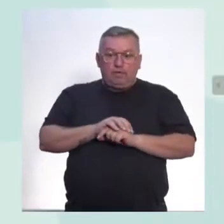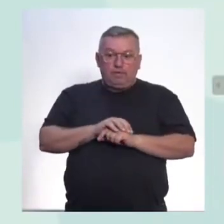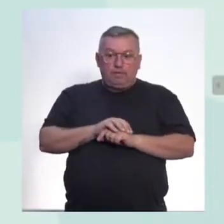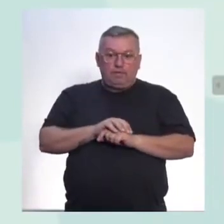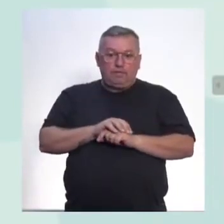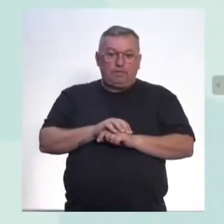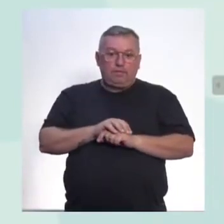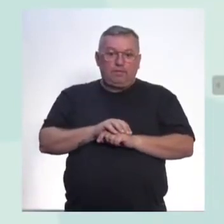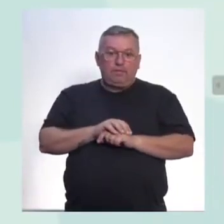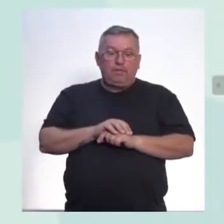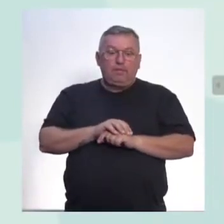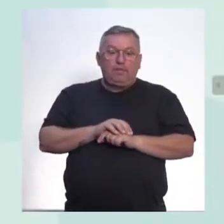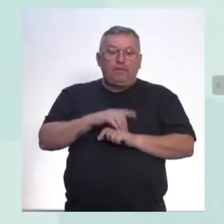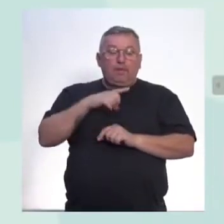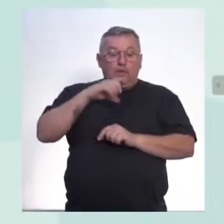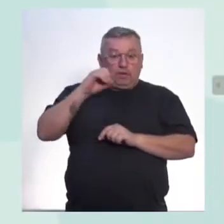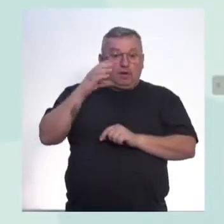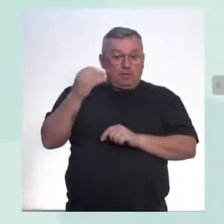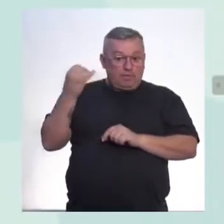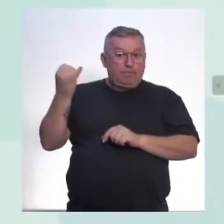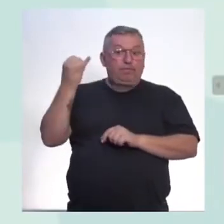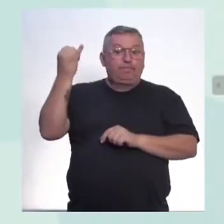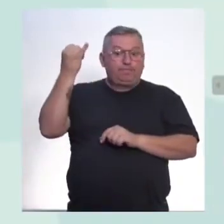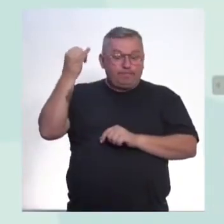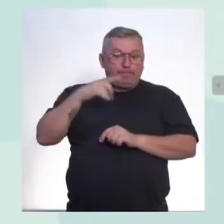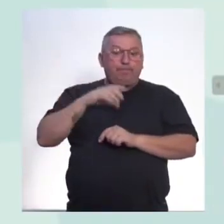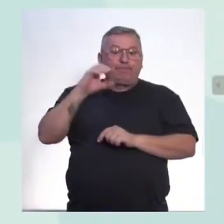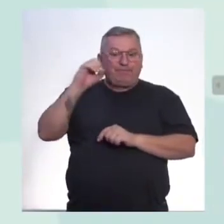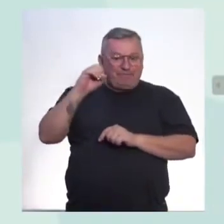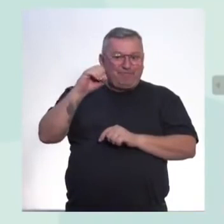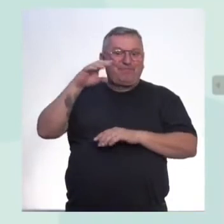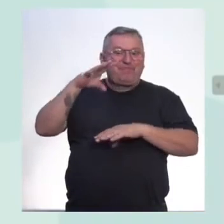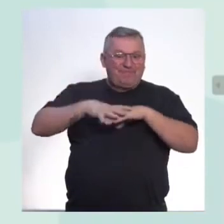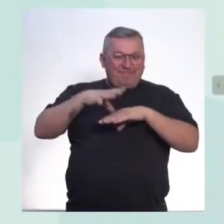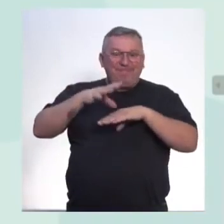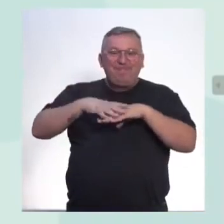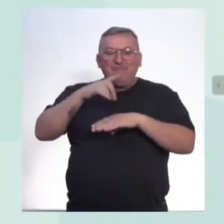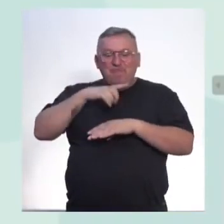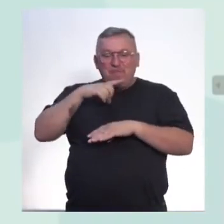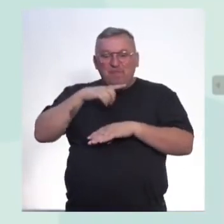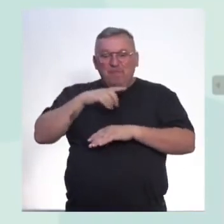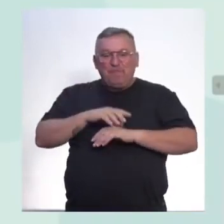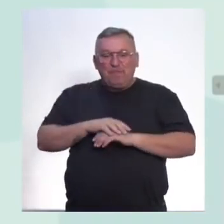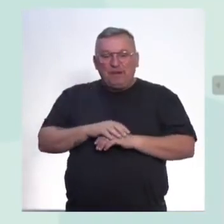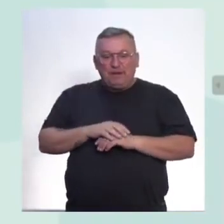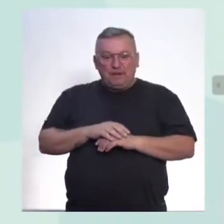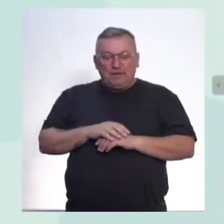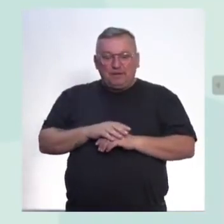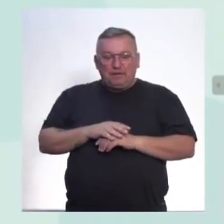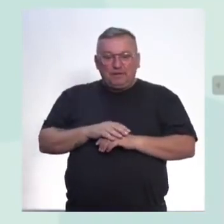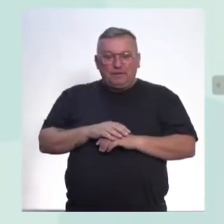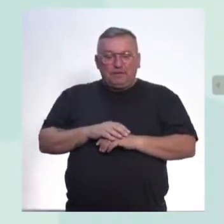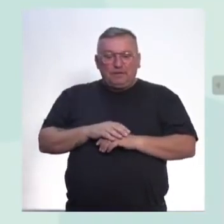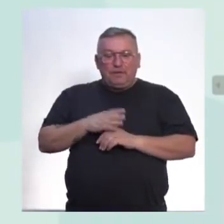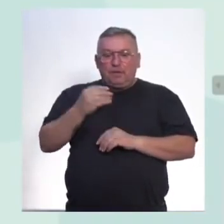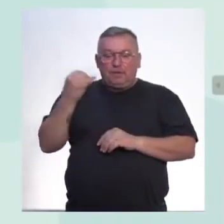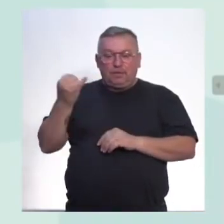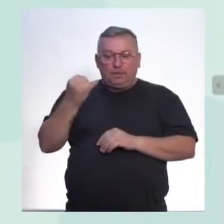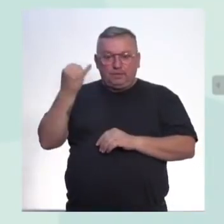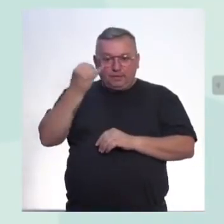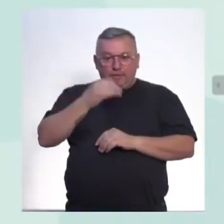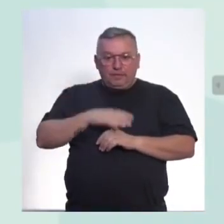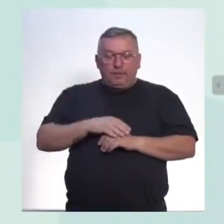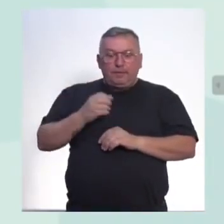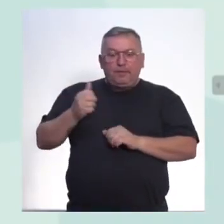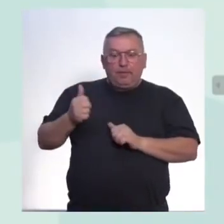entre aspas, né? O zero é muito importante. Né? O zero na matemática, né? A gente tem a ideia, o zero não vale nada. Em matemática ele é muito importante.